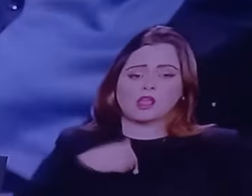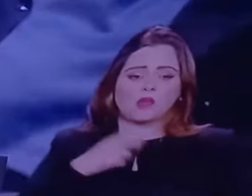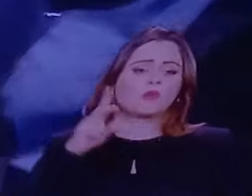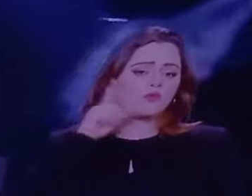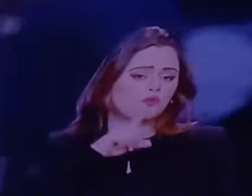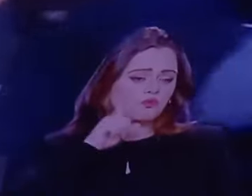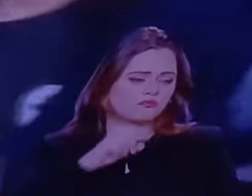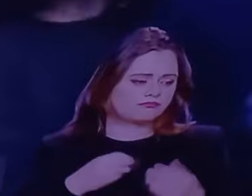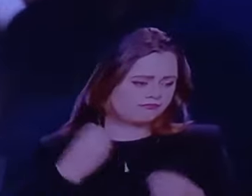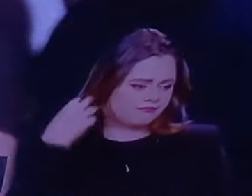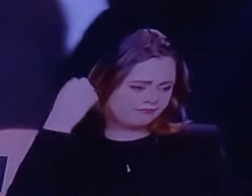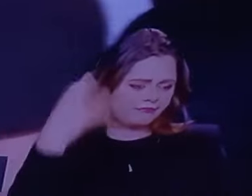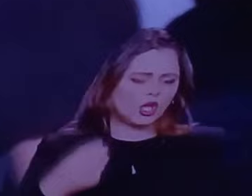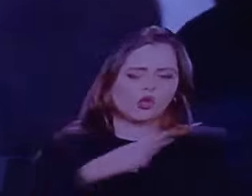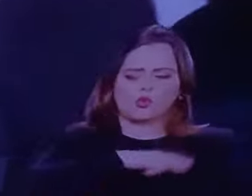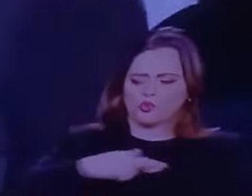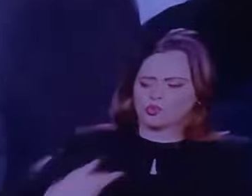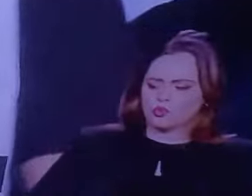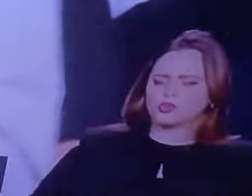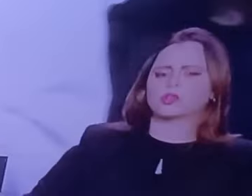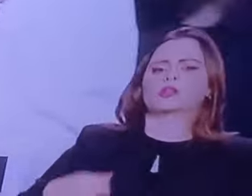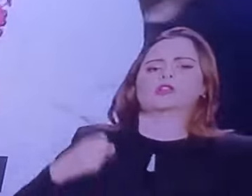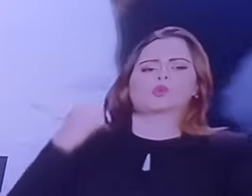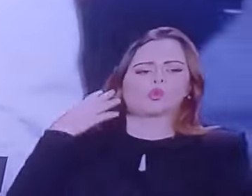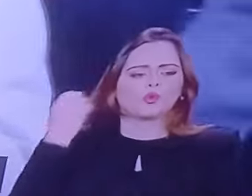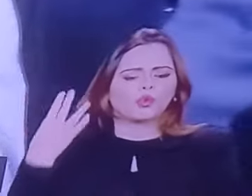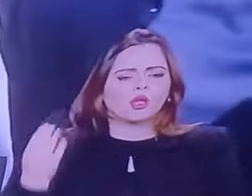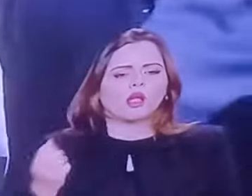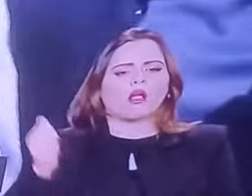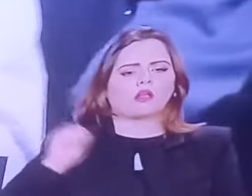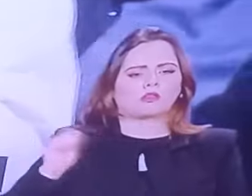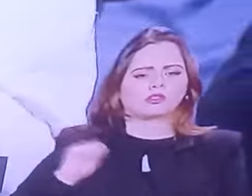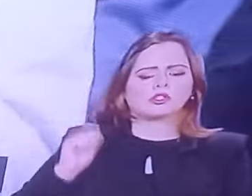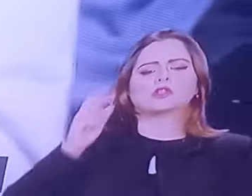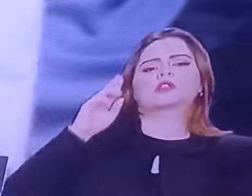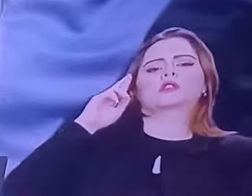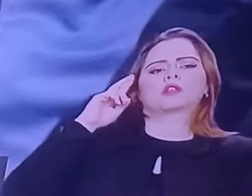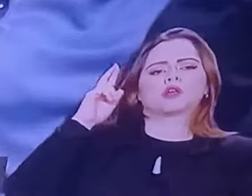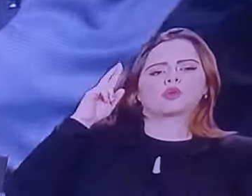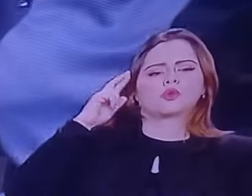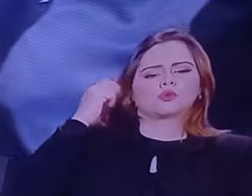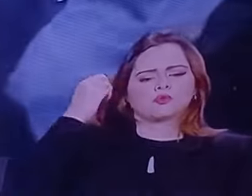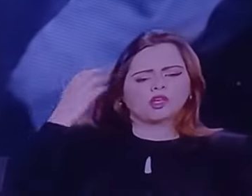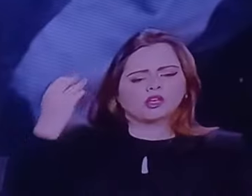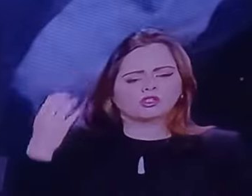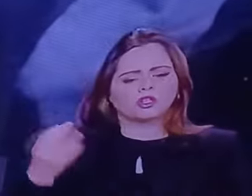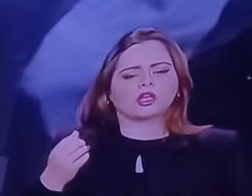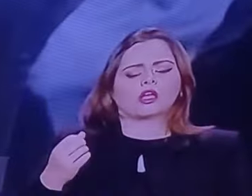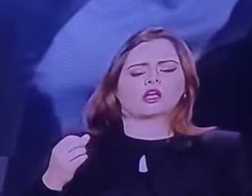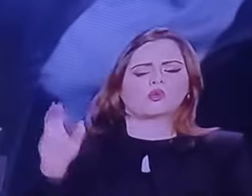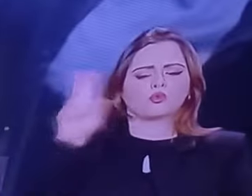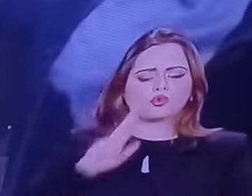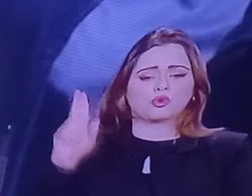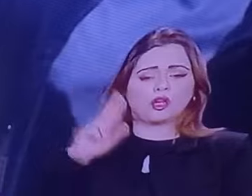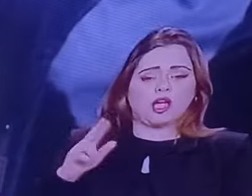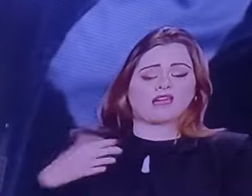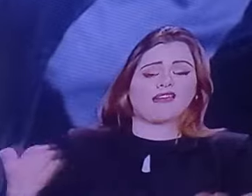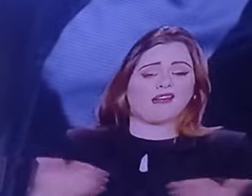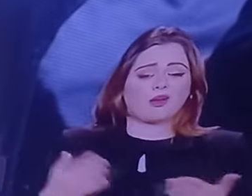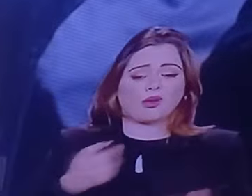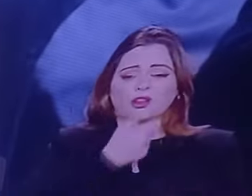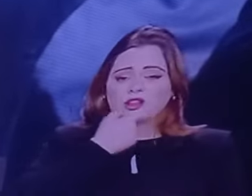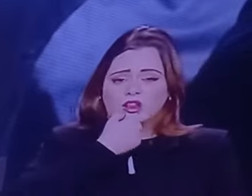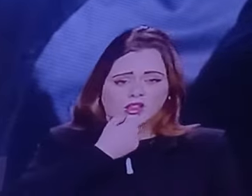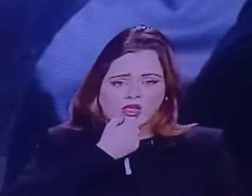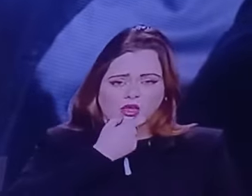Unidos, já fui para a China, já fui para a Argentina, já fui para o Uruguai, vou para a Inglaterra agora. O que é que